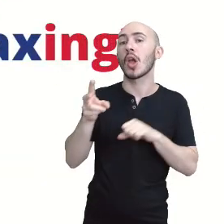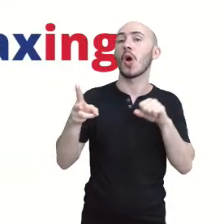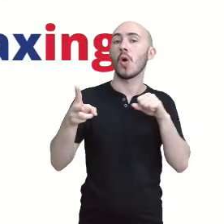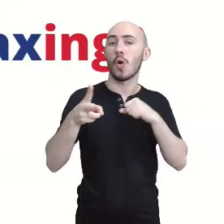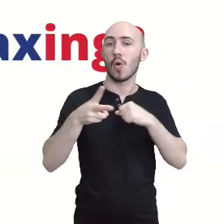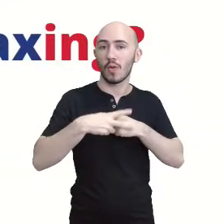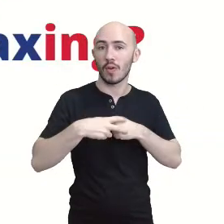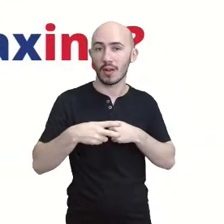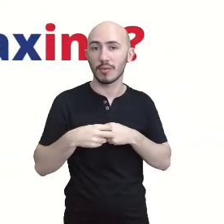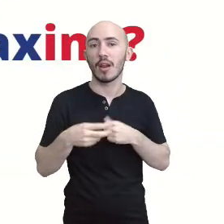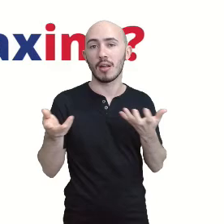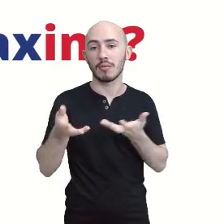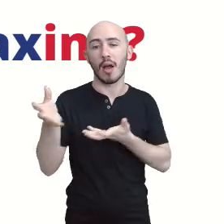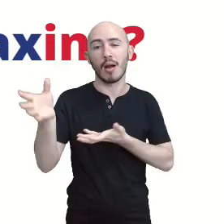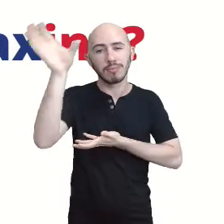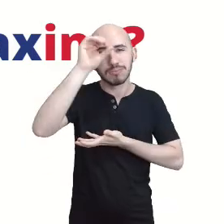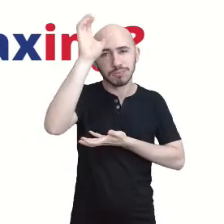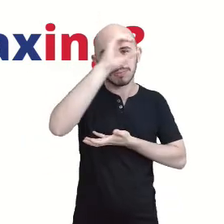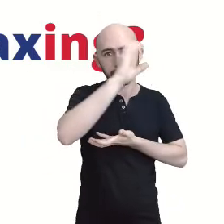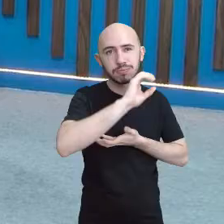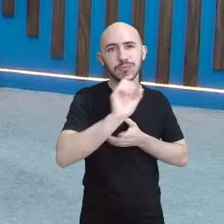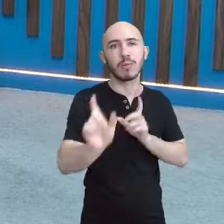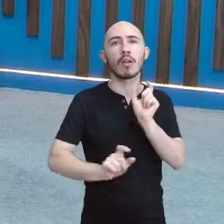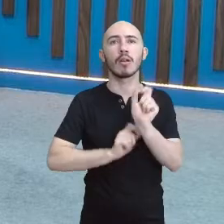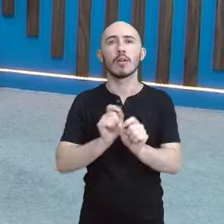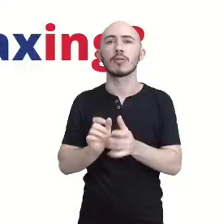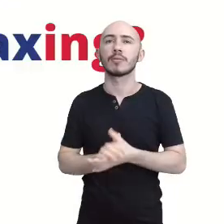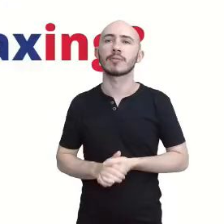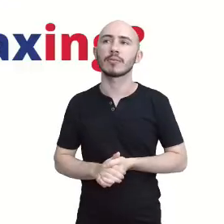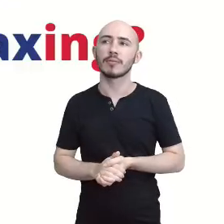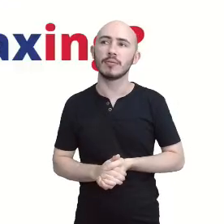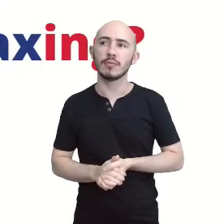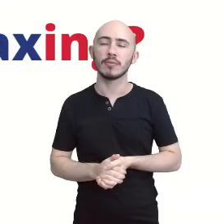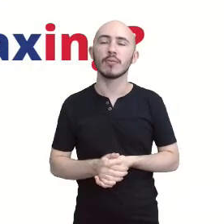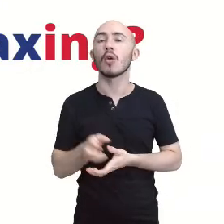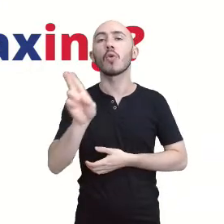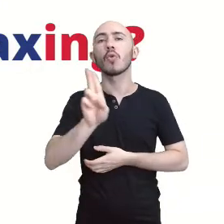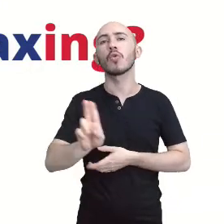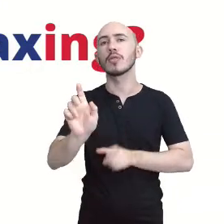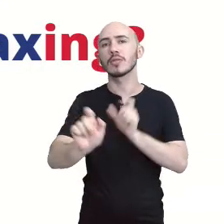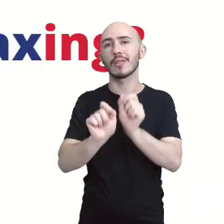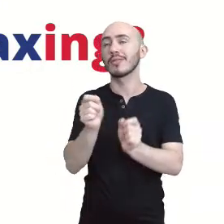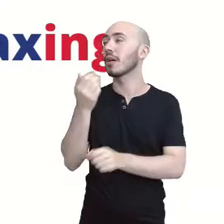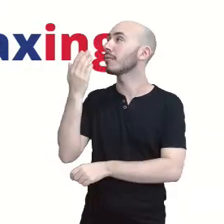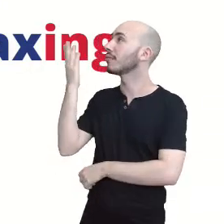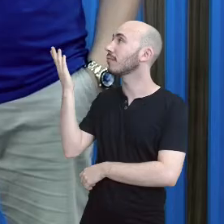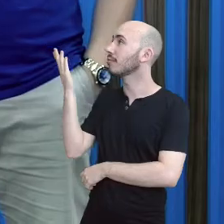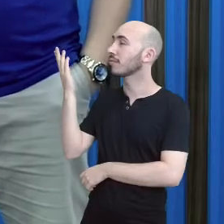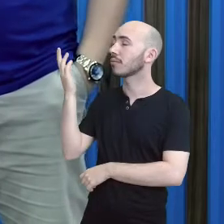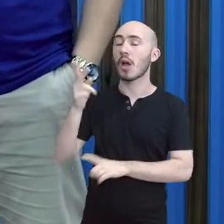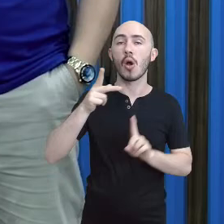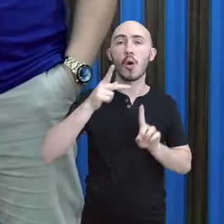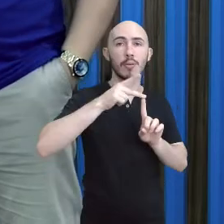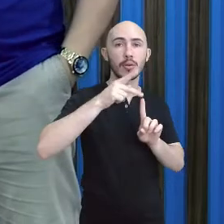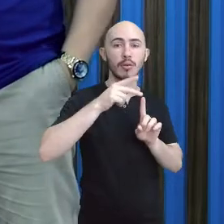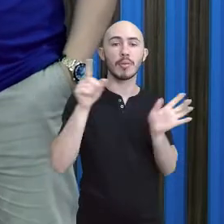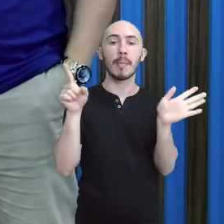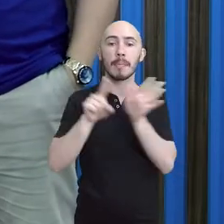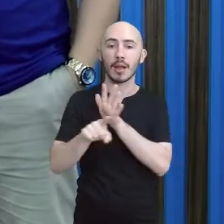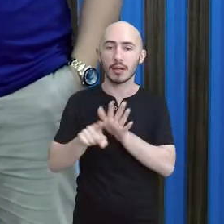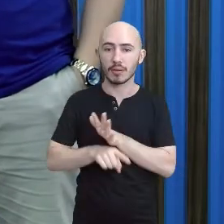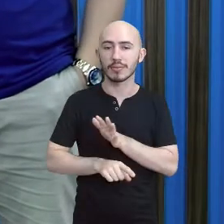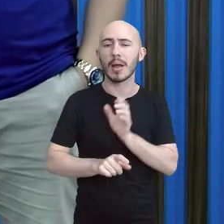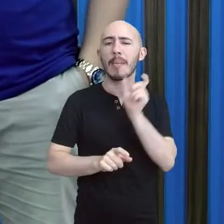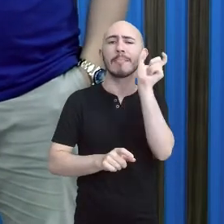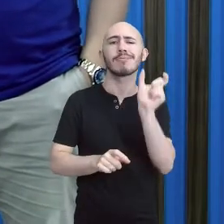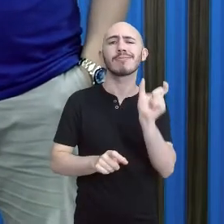pessoal. Existe uma expressão em inglês que é double it questions, que a gente faz uso dos pronomes interrogativos, que são